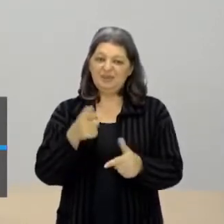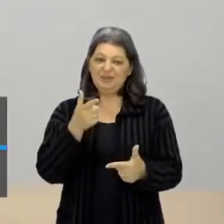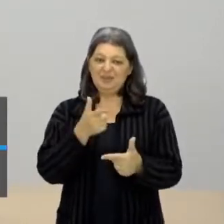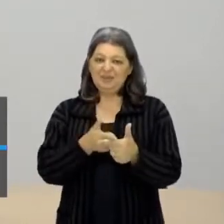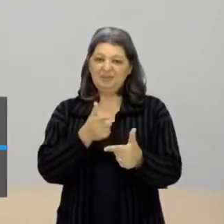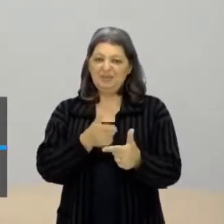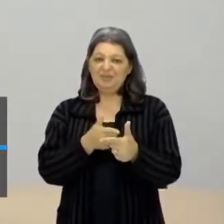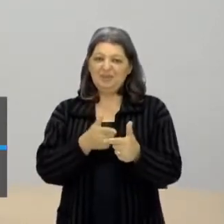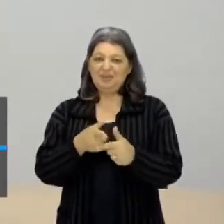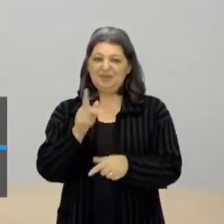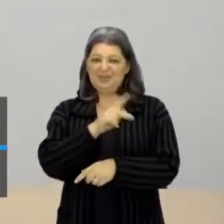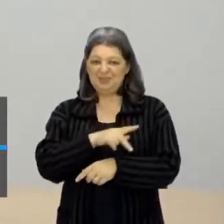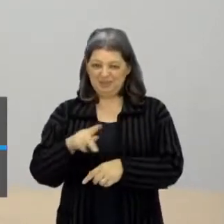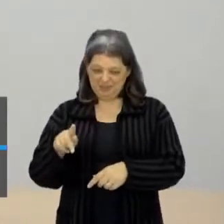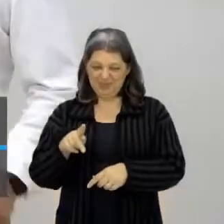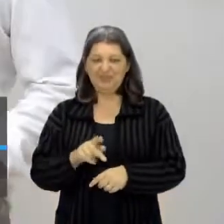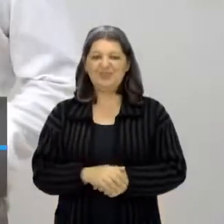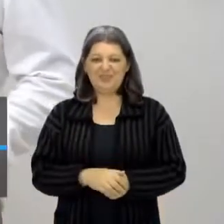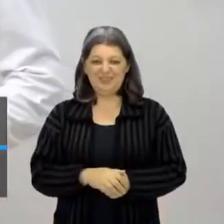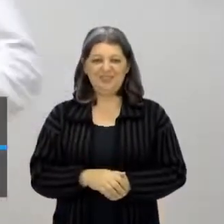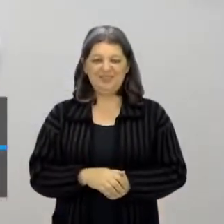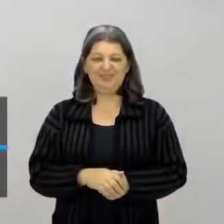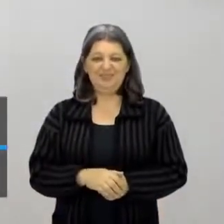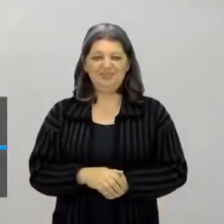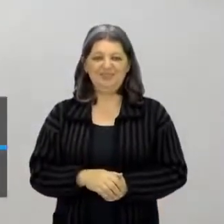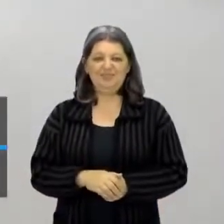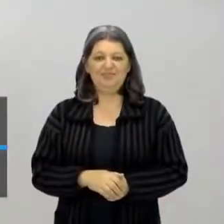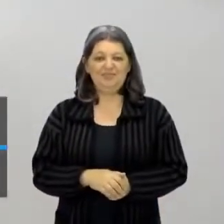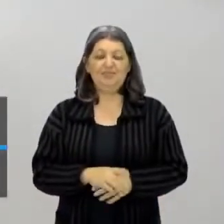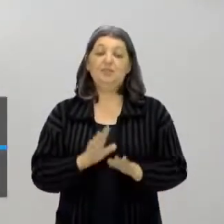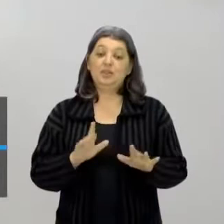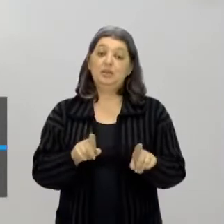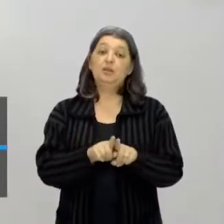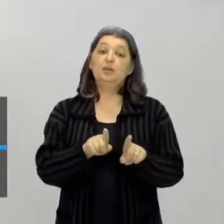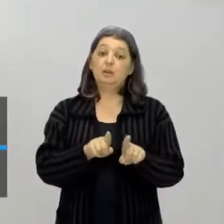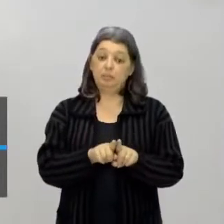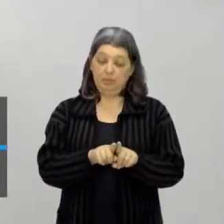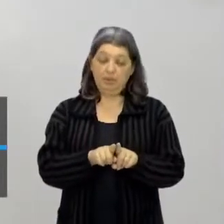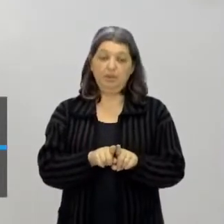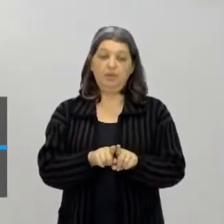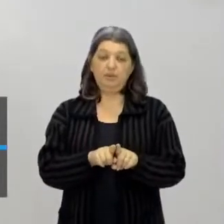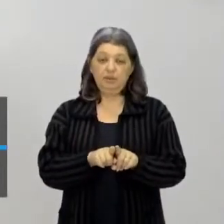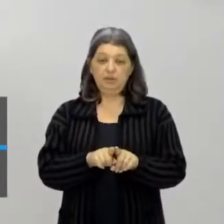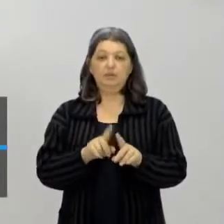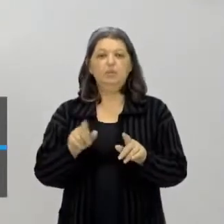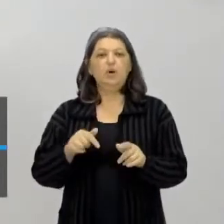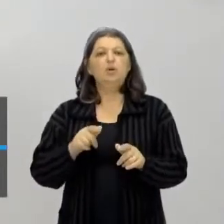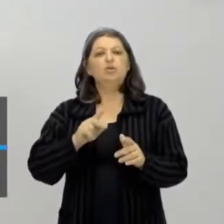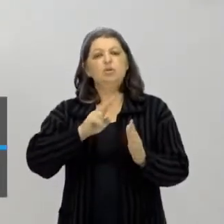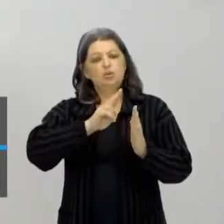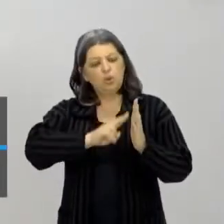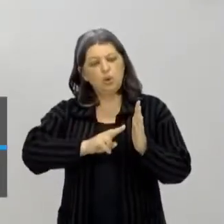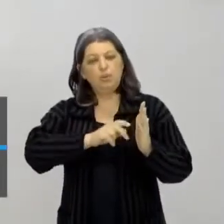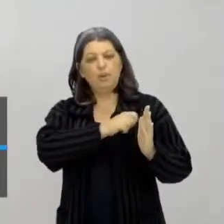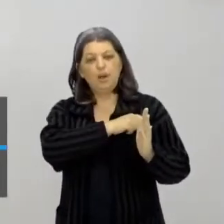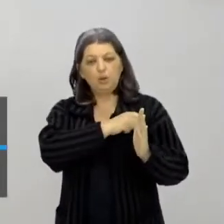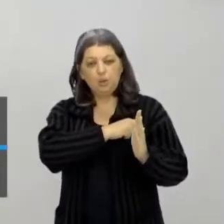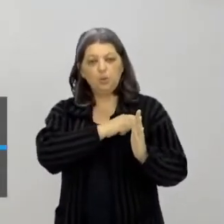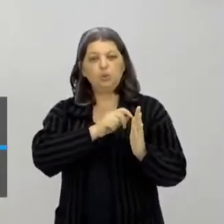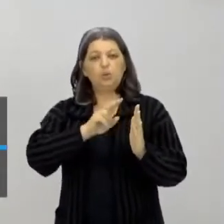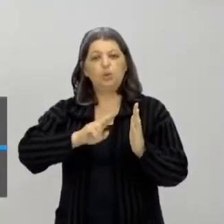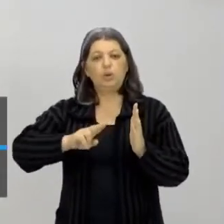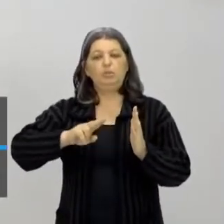aqui que eu passo tudo para ele. É isso aí. Dentro da possibilidade também, né, Joel? Coloca o nome do aluno, coloca a escola aí, qual é a cidade que você